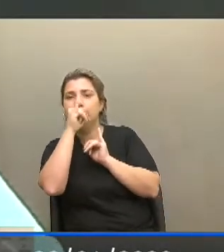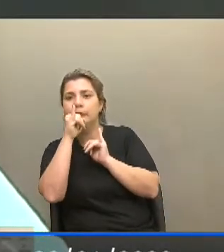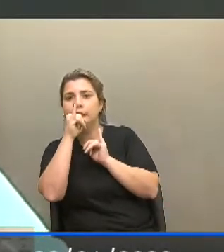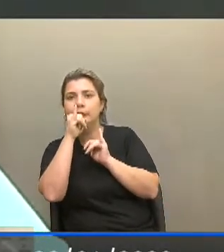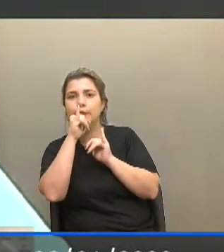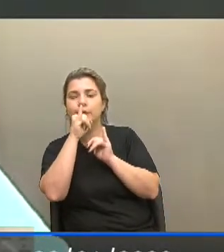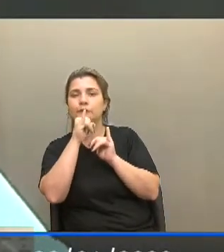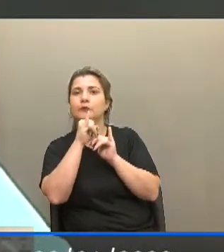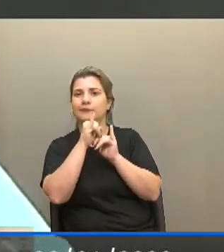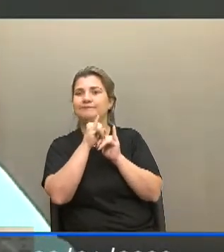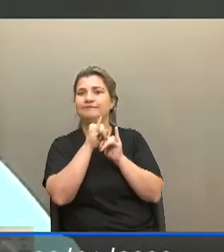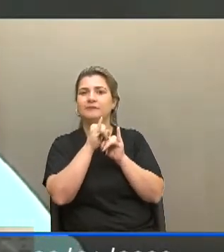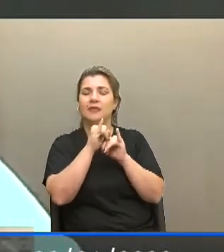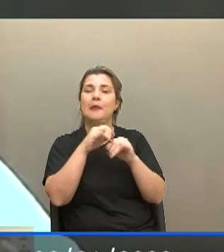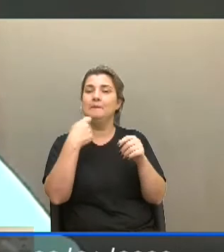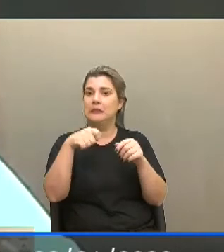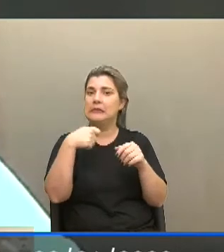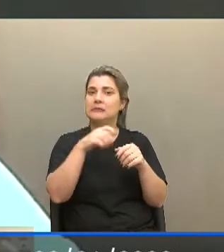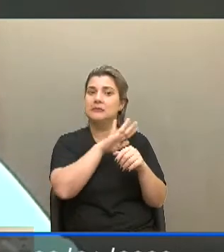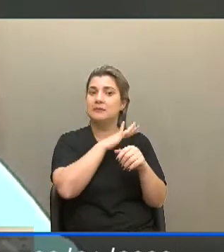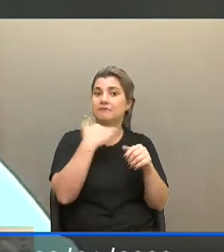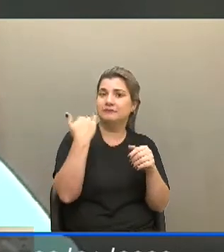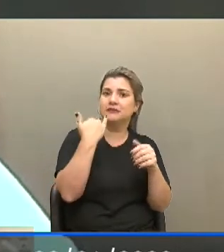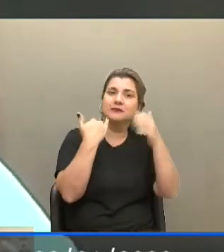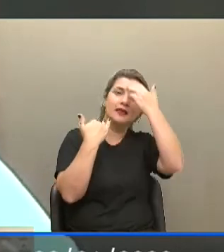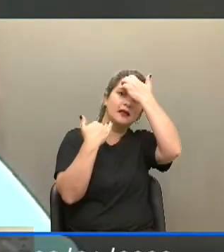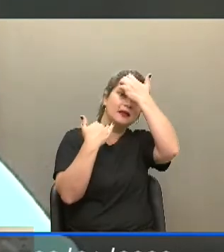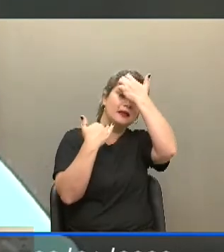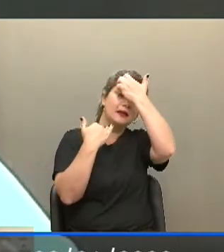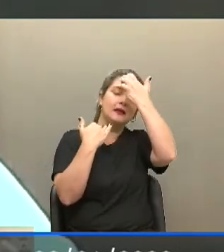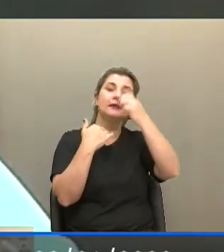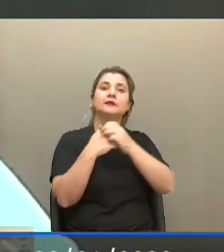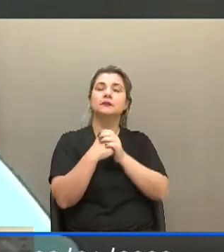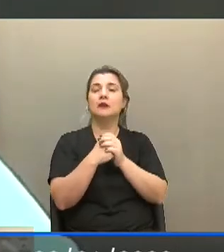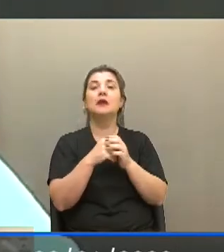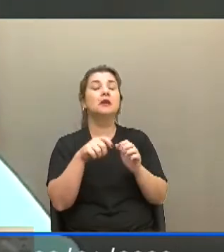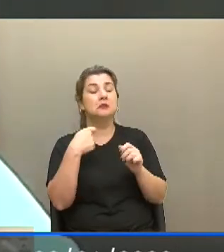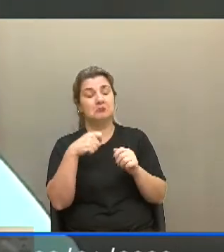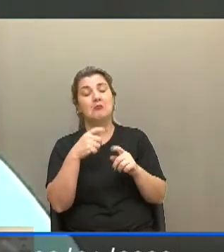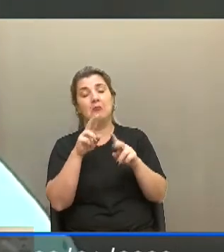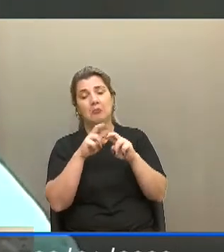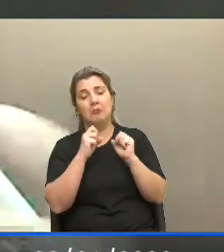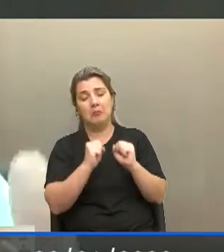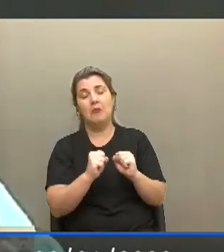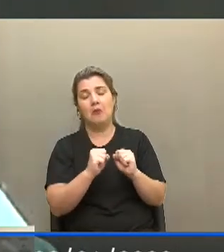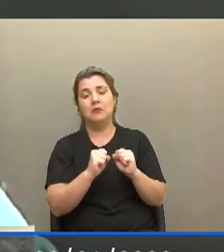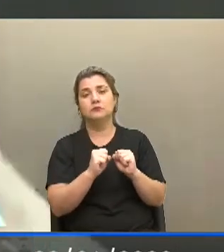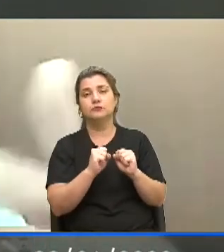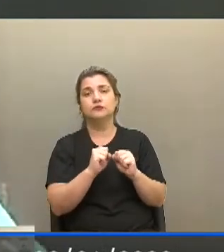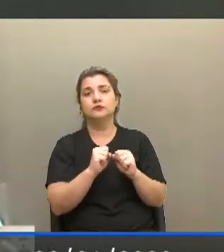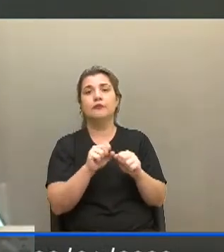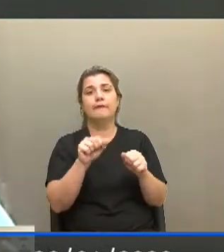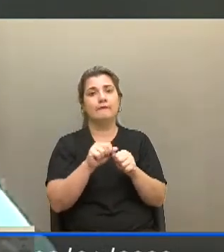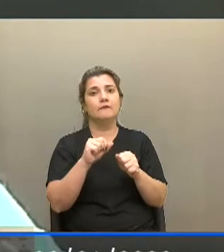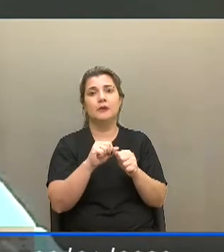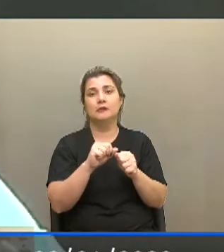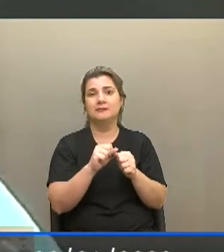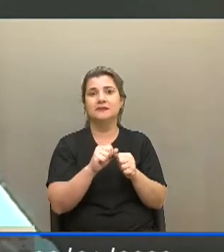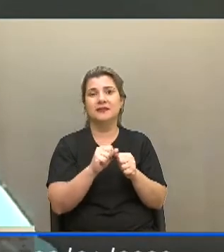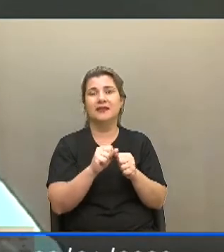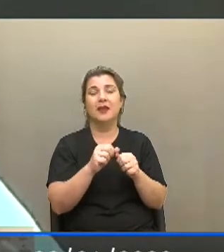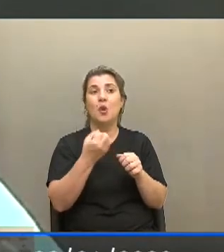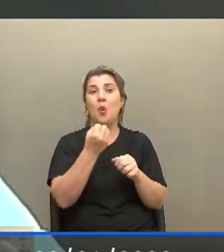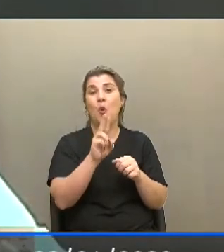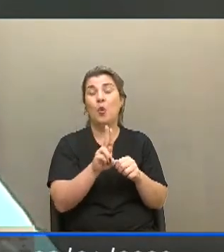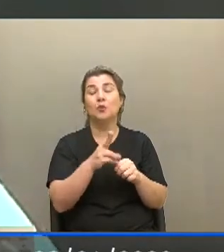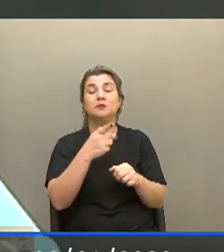isso acarretaria paralisações que, porventura, venham a ocorrer, também grandes prejuízos a outros